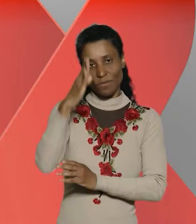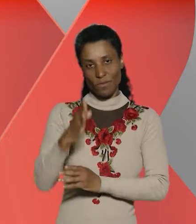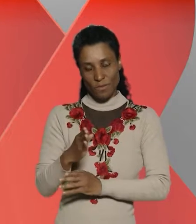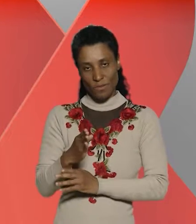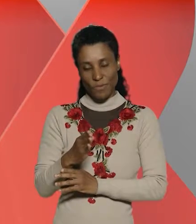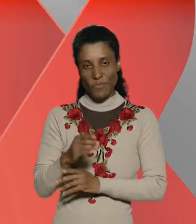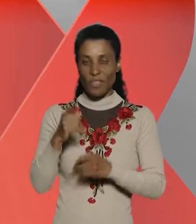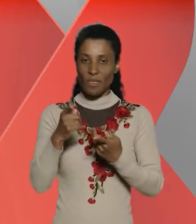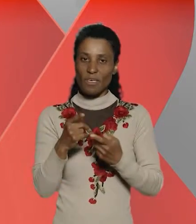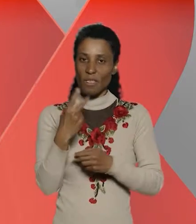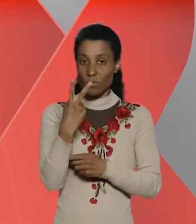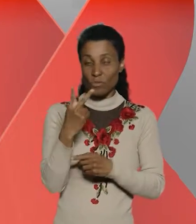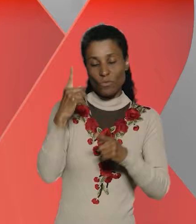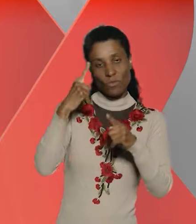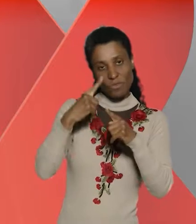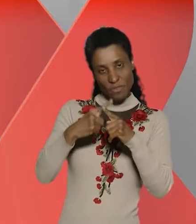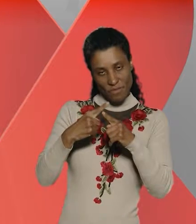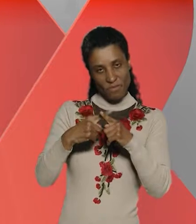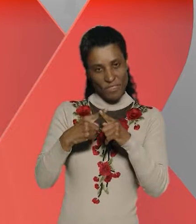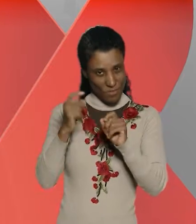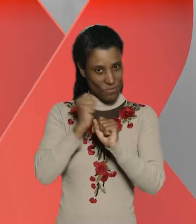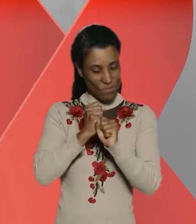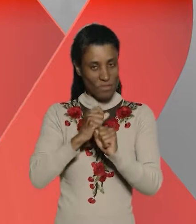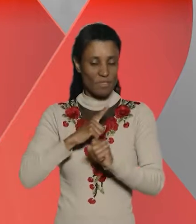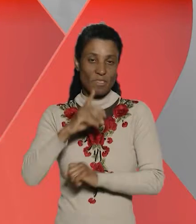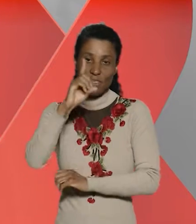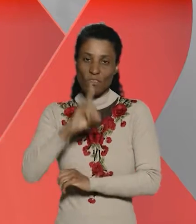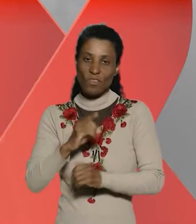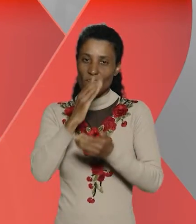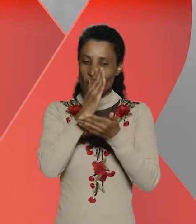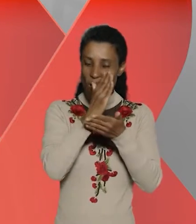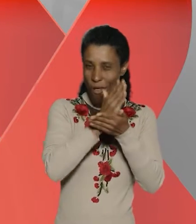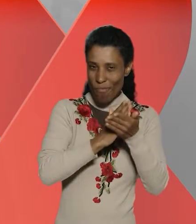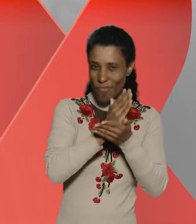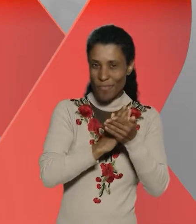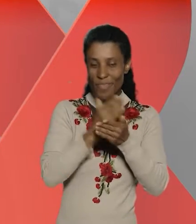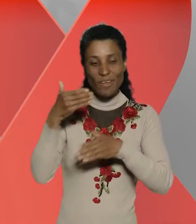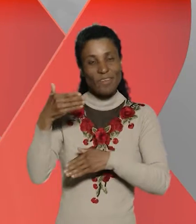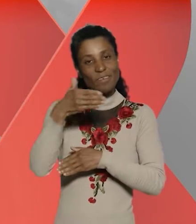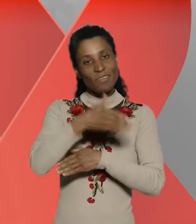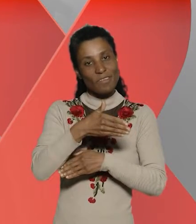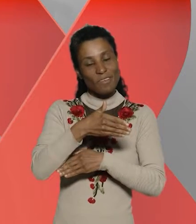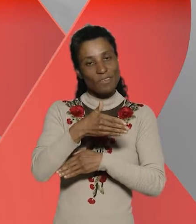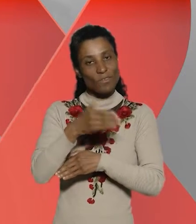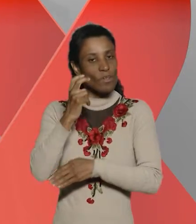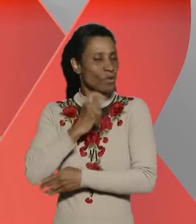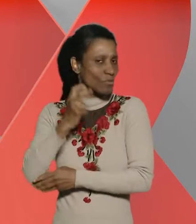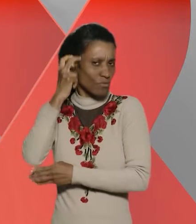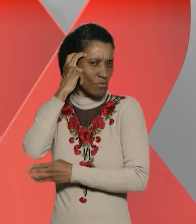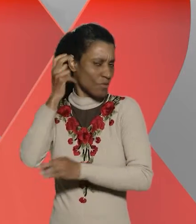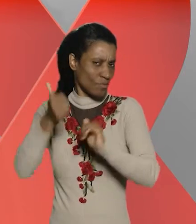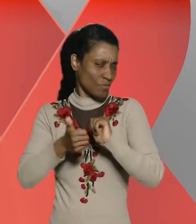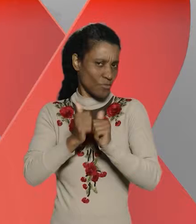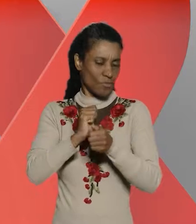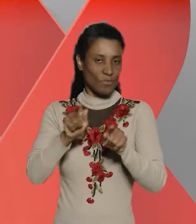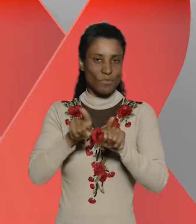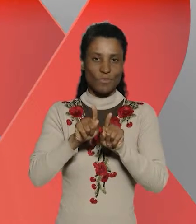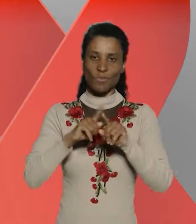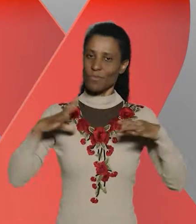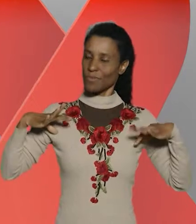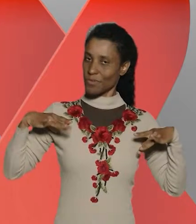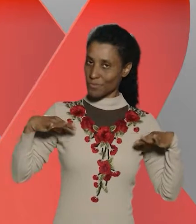doam pelo menos duas vezes ao ano, têm direito a meia entrada em eventos culturais, esportivos e de